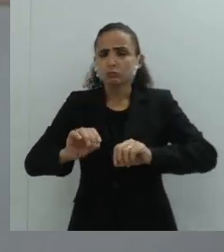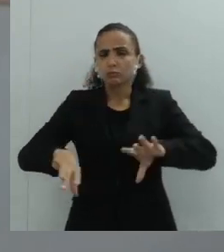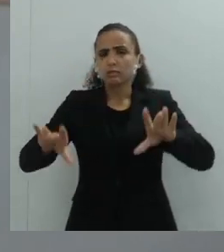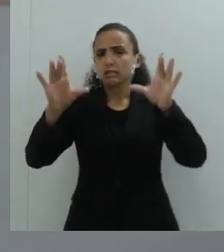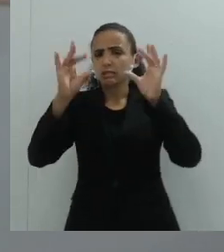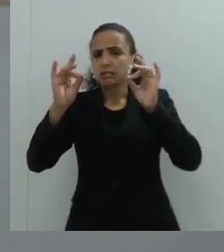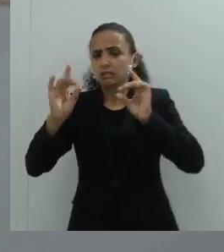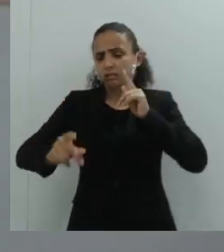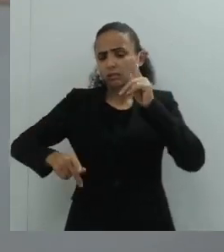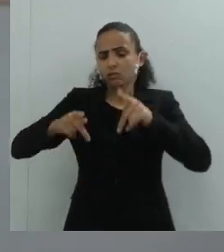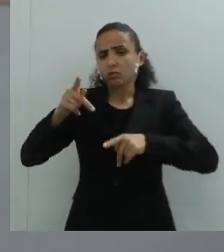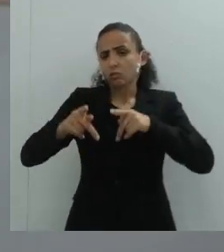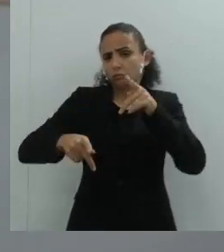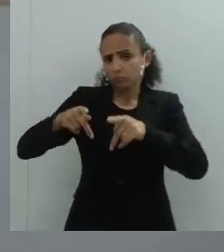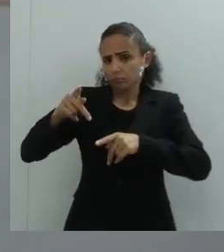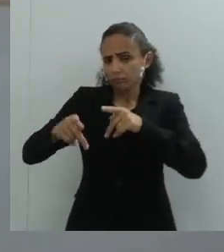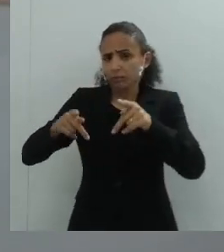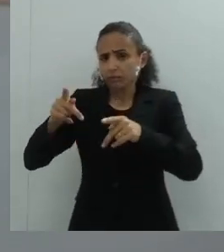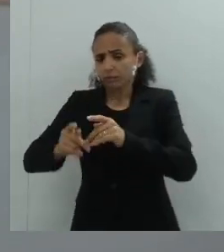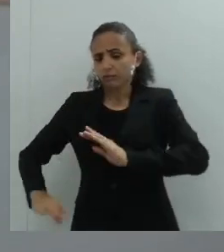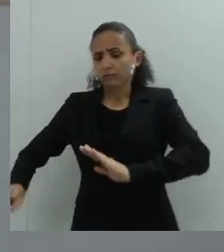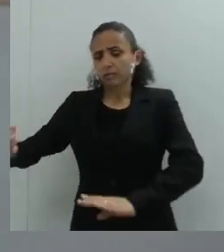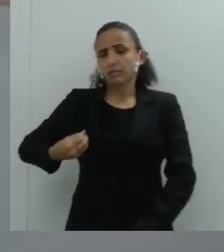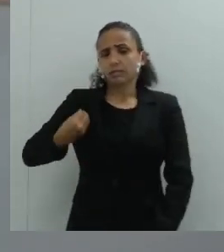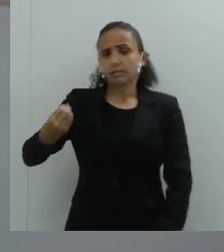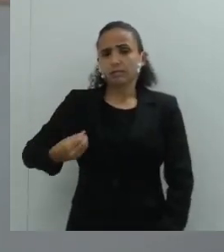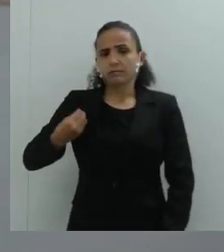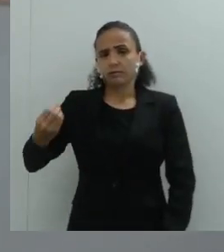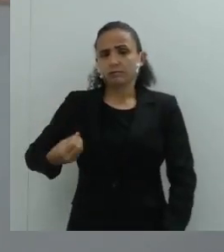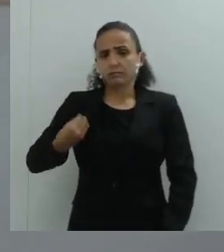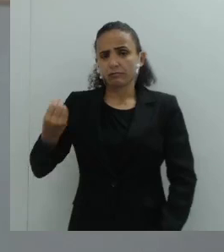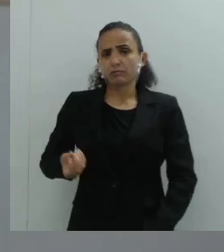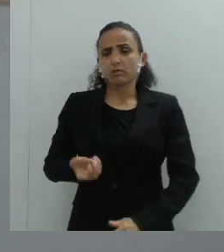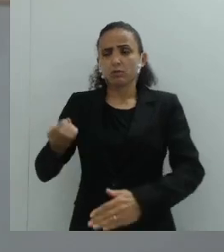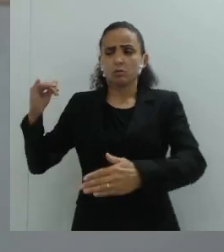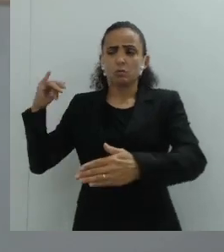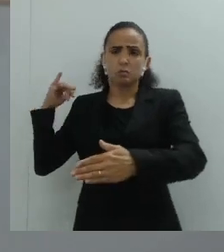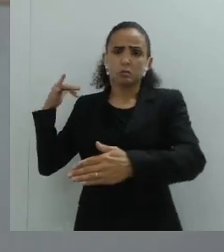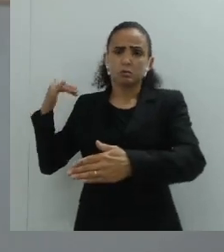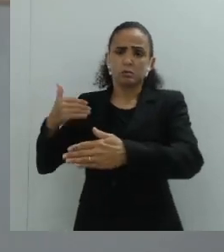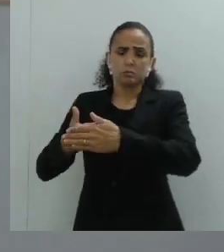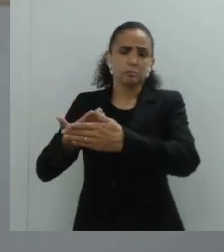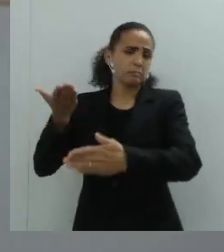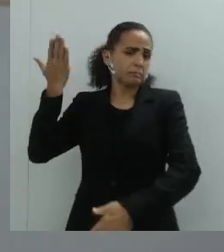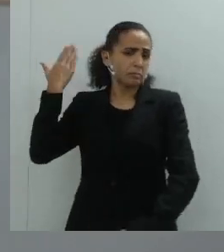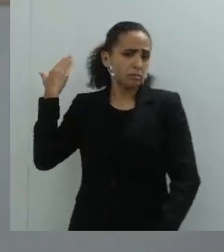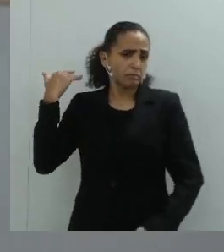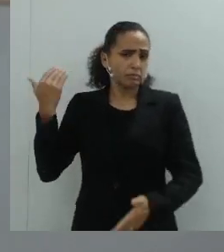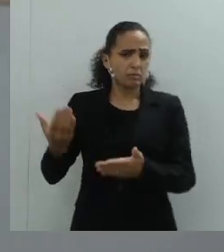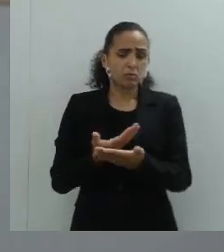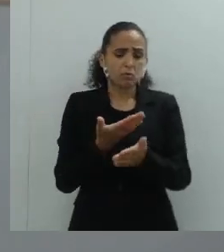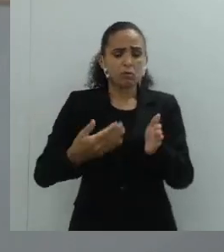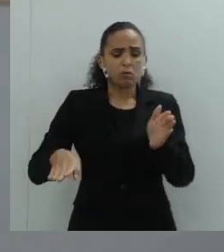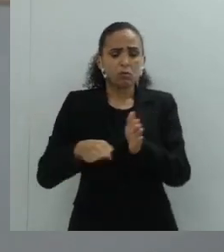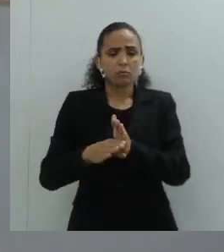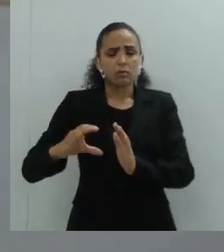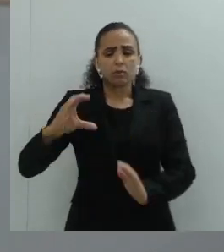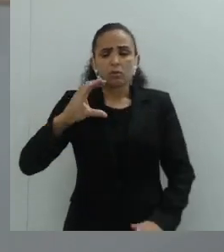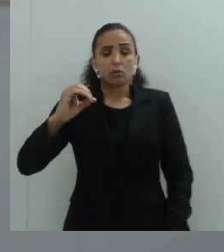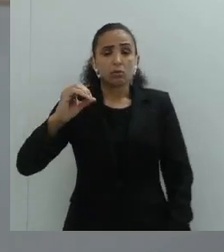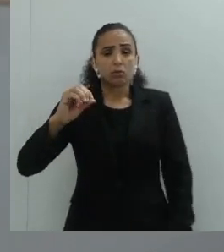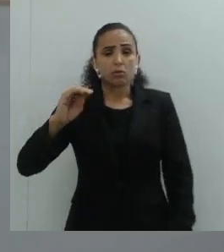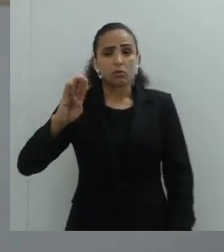desse povo que ali habituou no período que Colombo chegou. Então, tipo, Colombo ele se estabelece